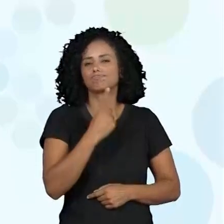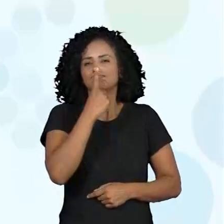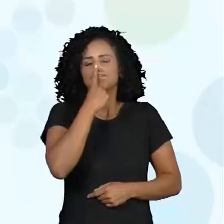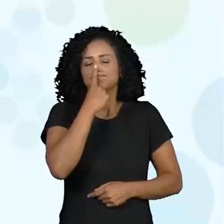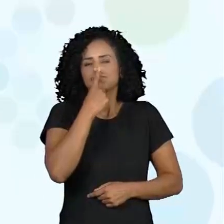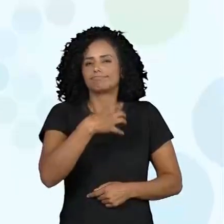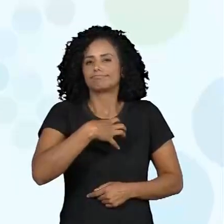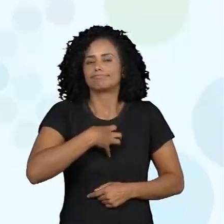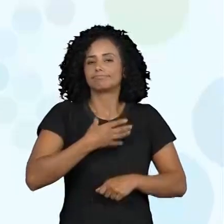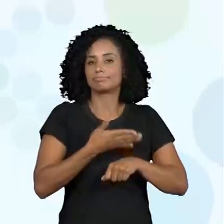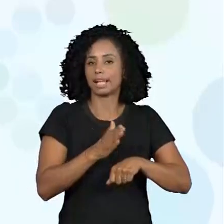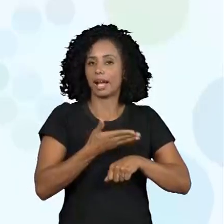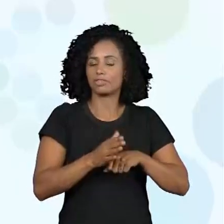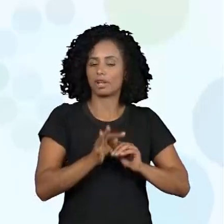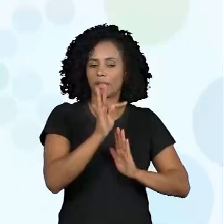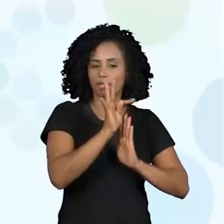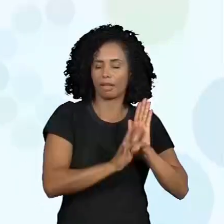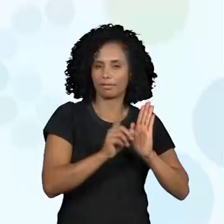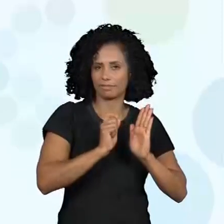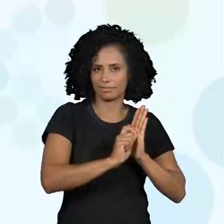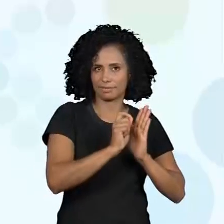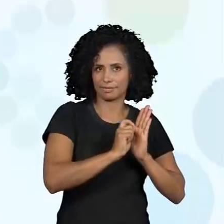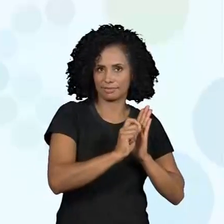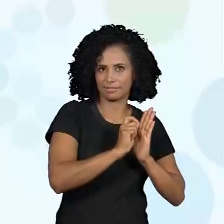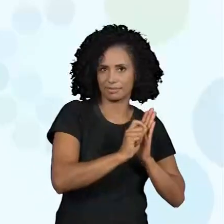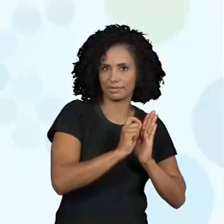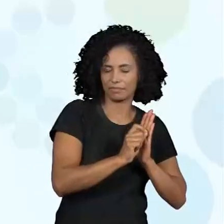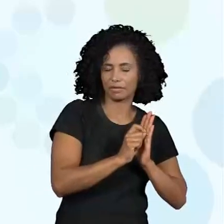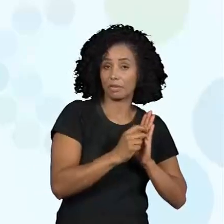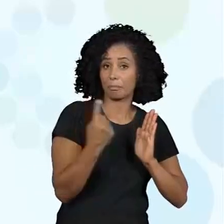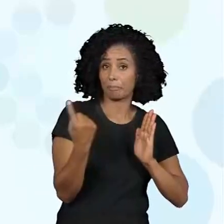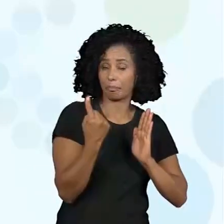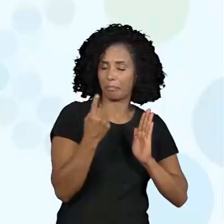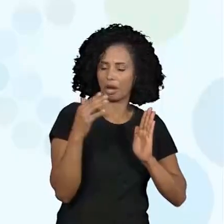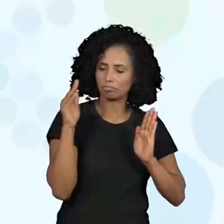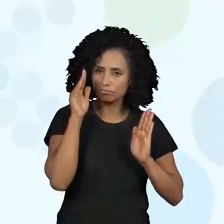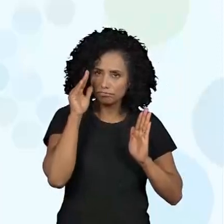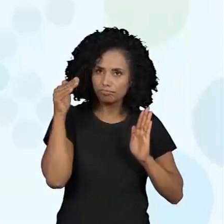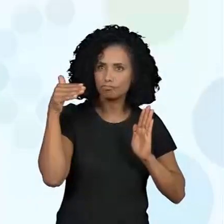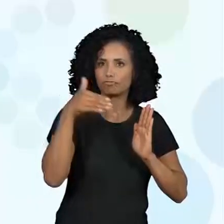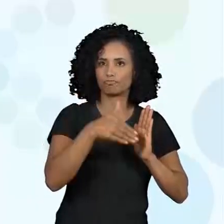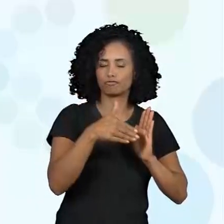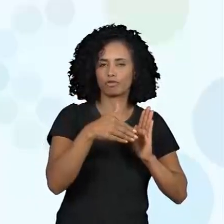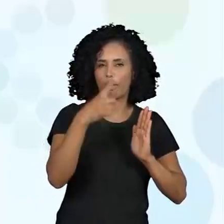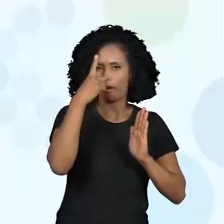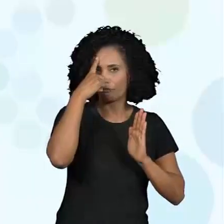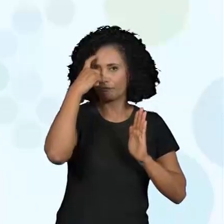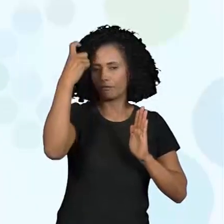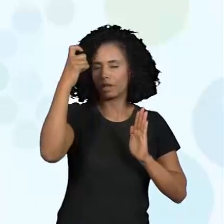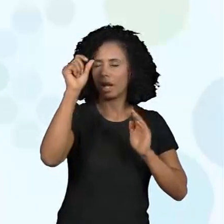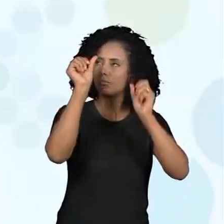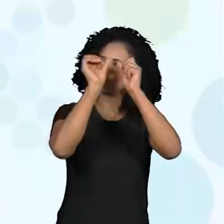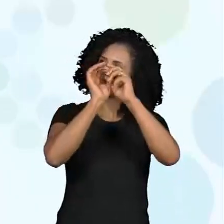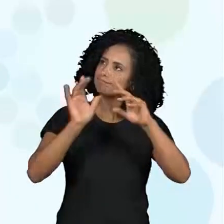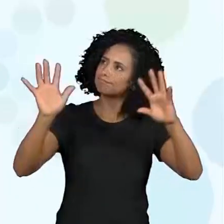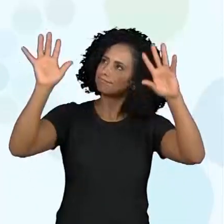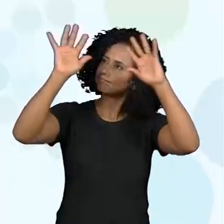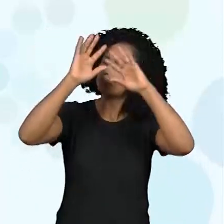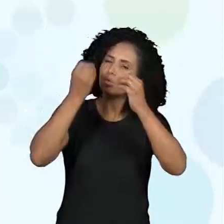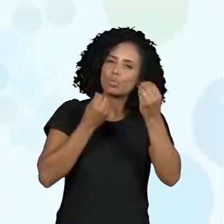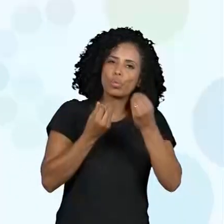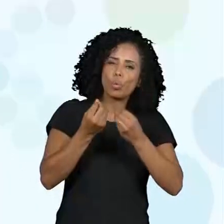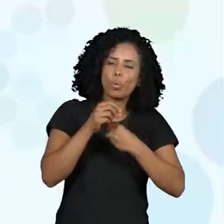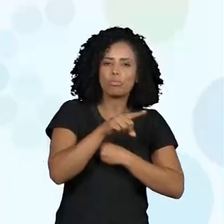prática, para explorarmos em primeiro foco a criatividade e a imaginação de